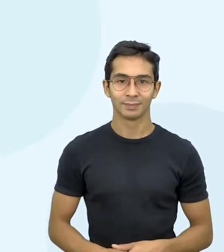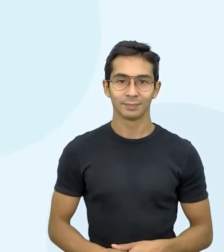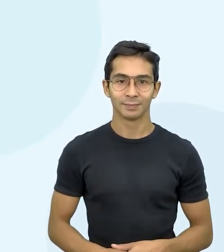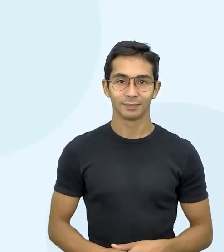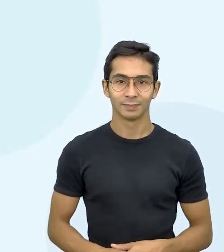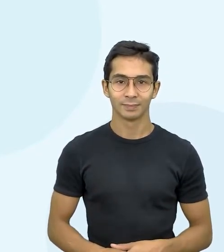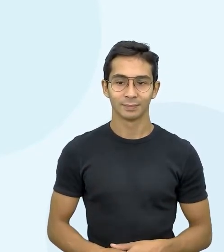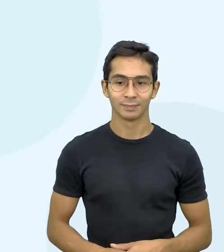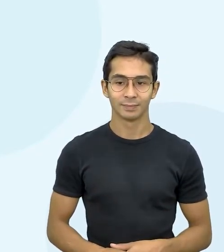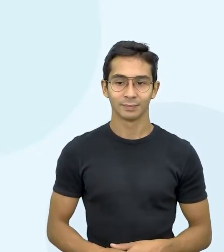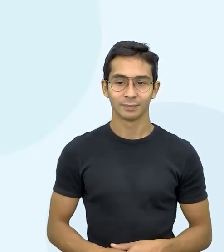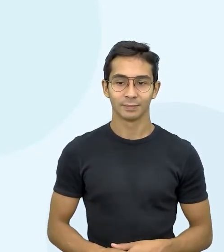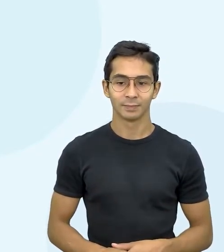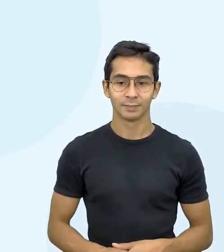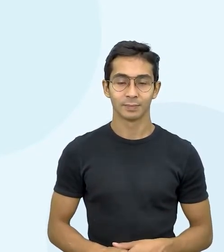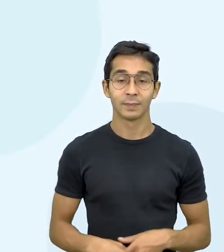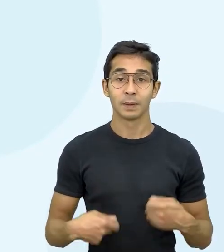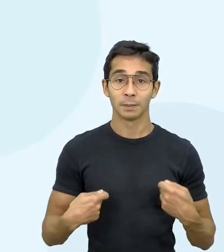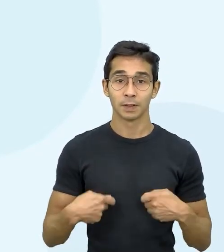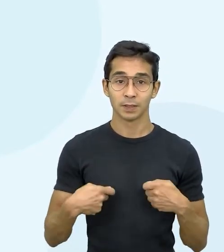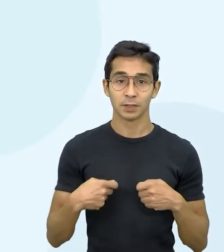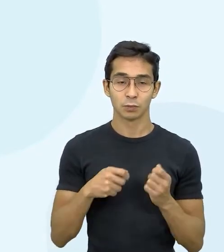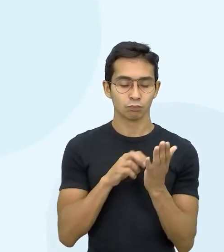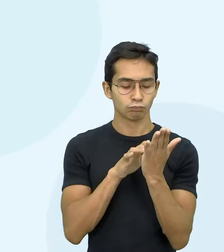Preciso de fazer a continha aqui.